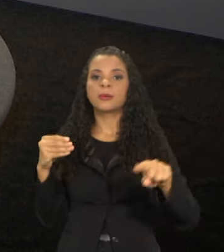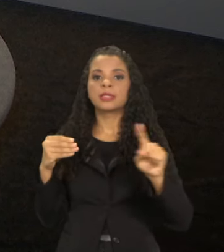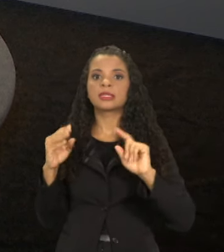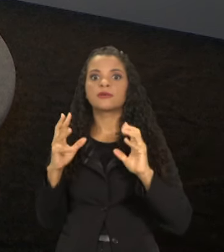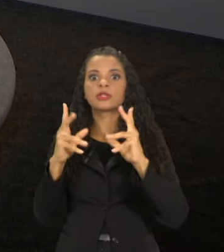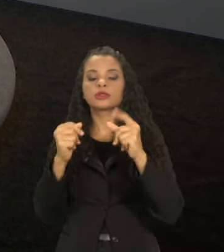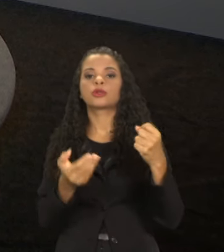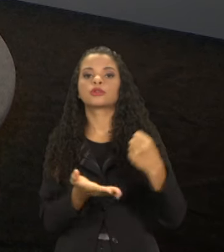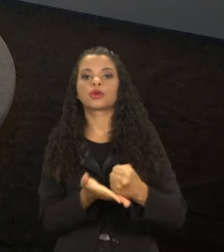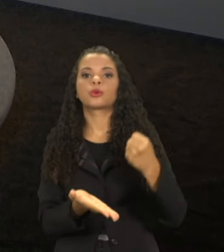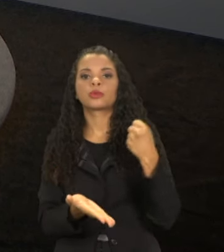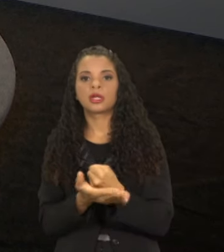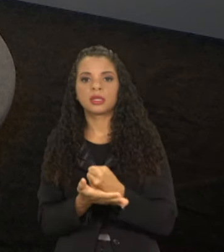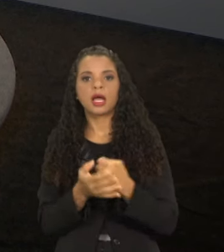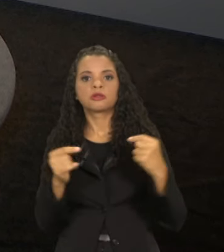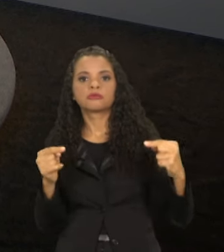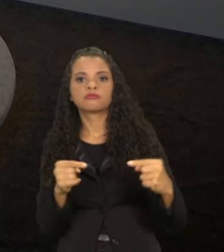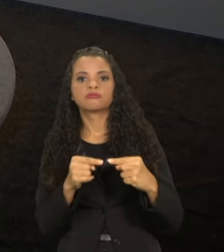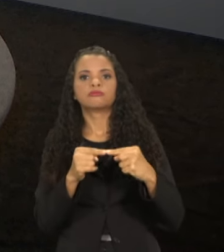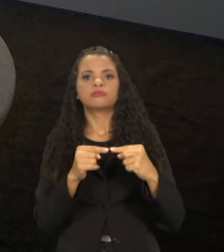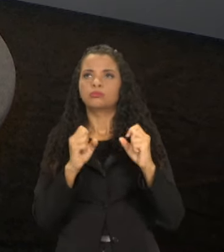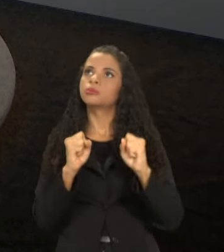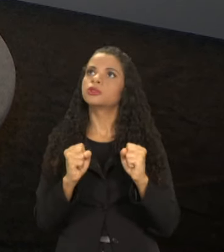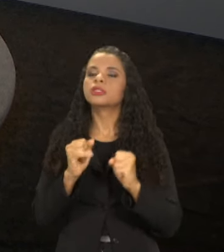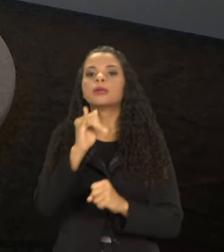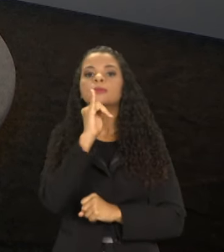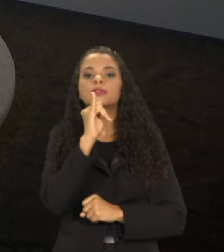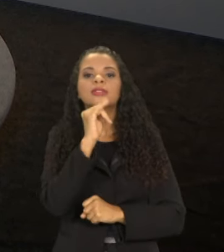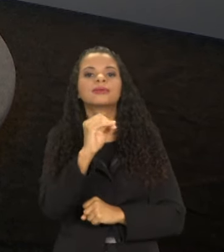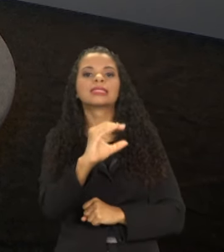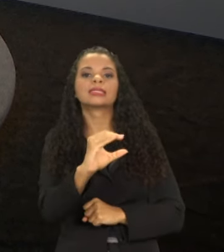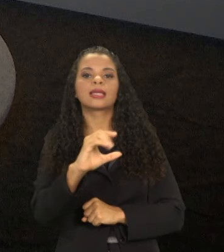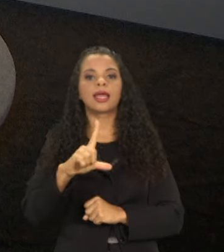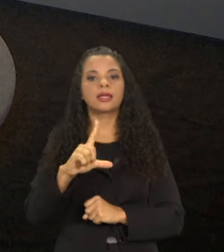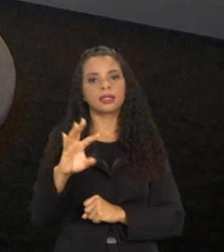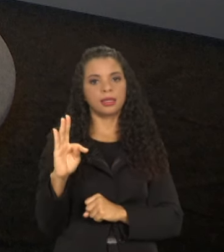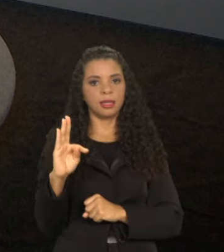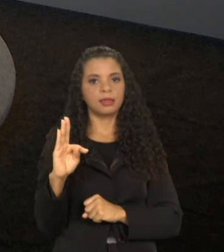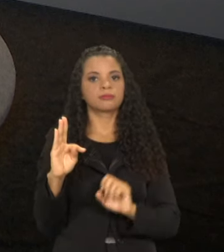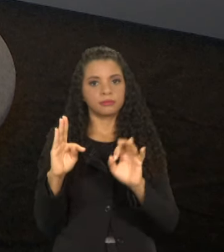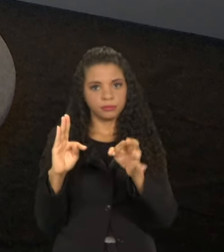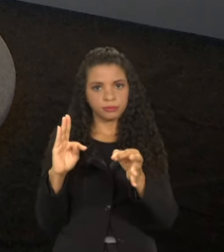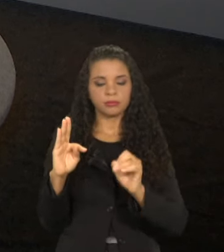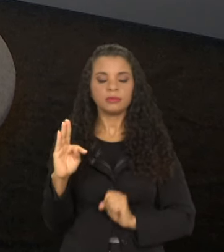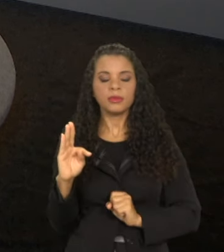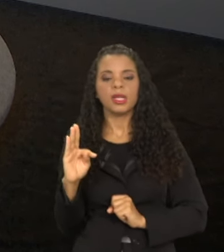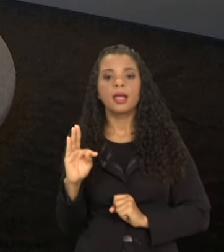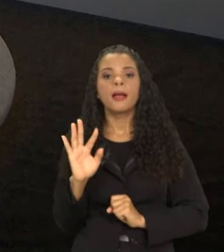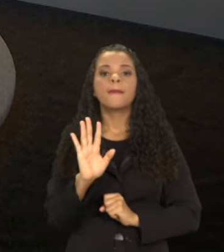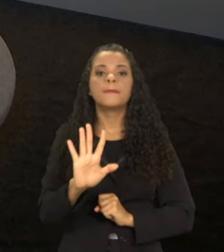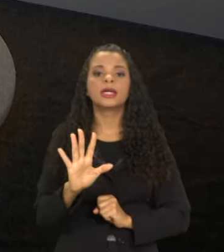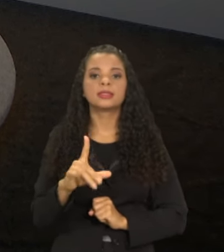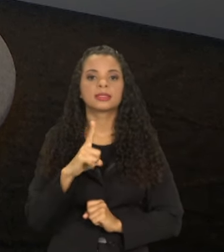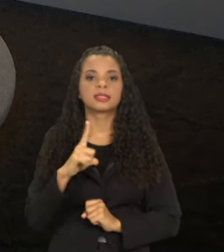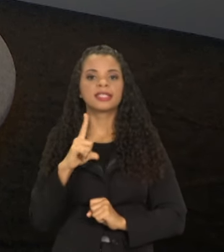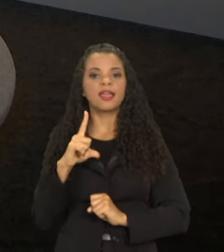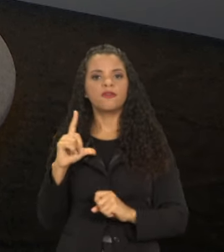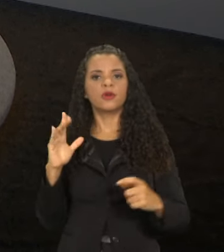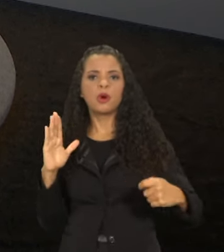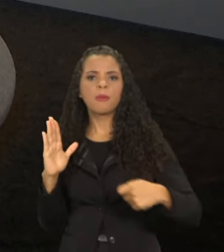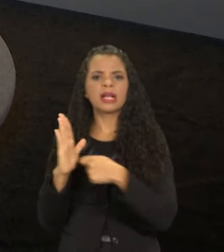com... Podia ser contratado, por exemplo, por CLT. E aí, houve uma ação questionando